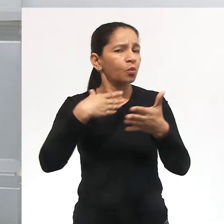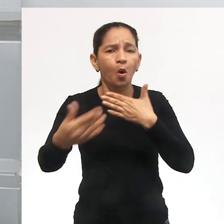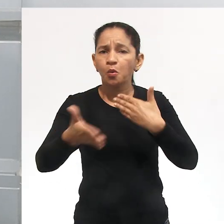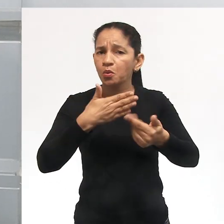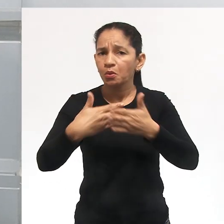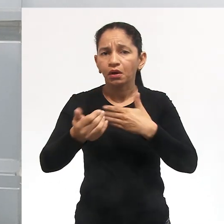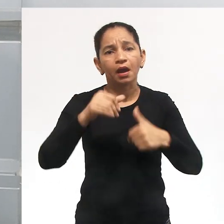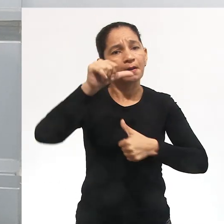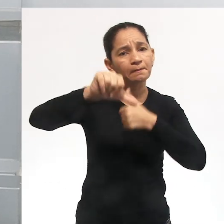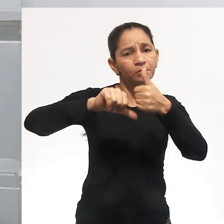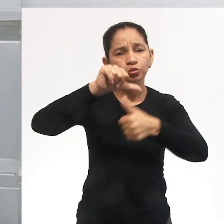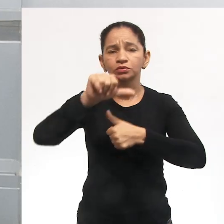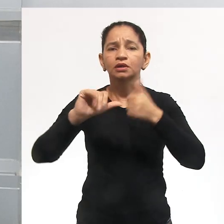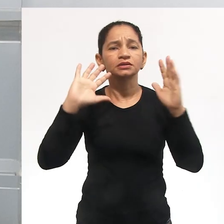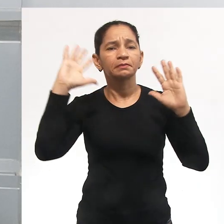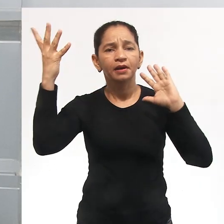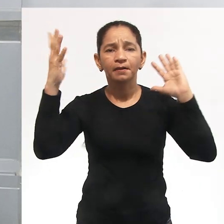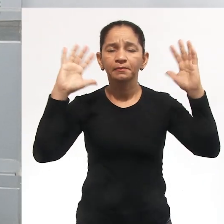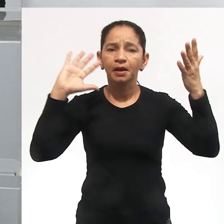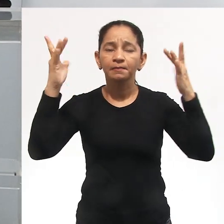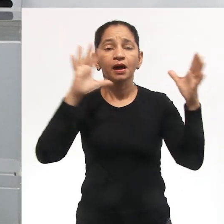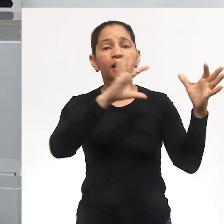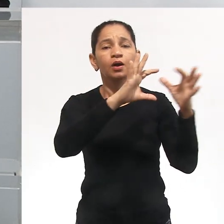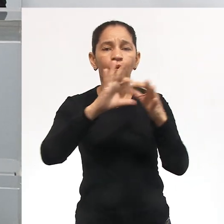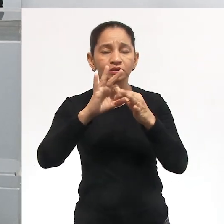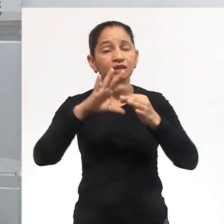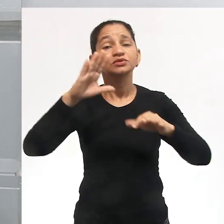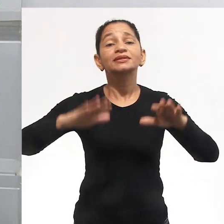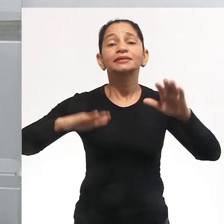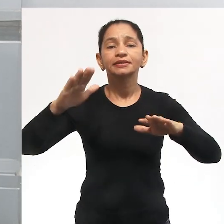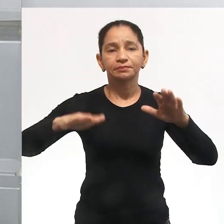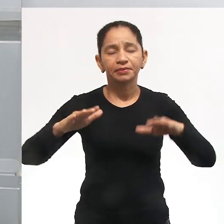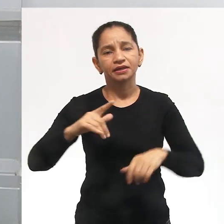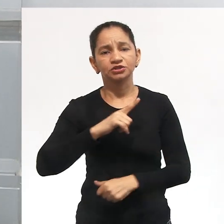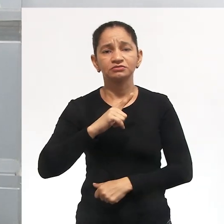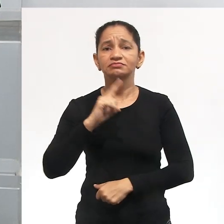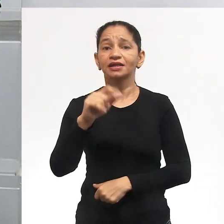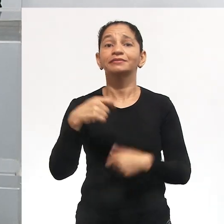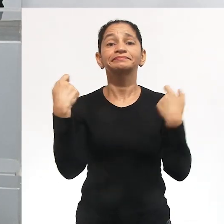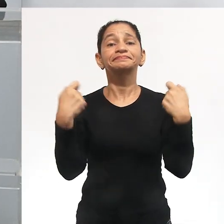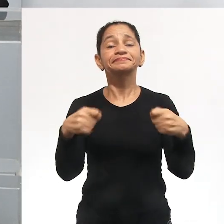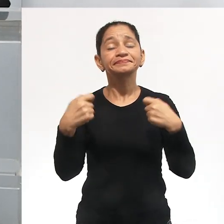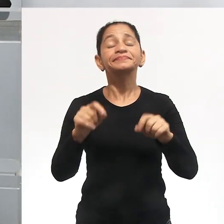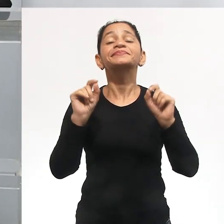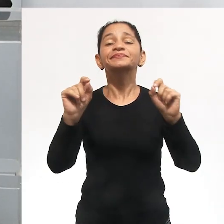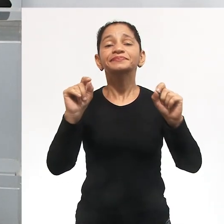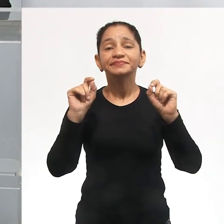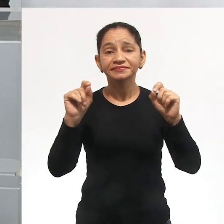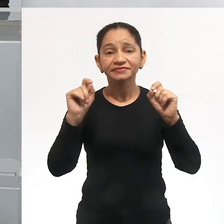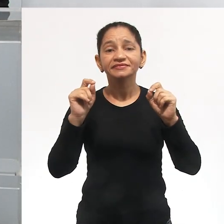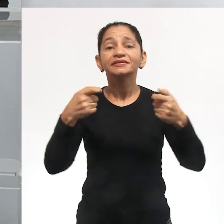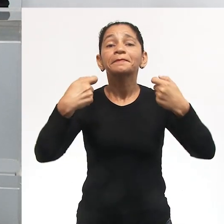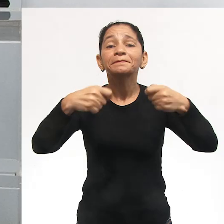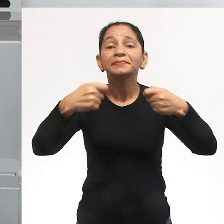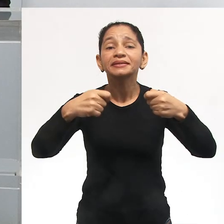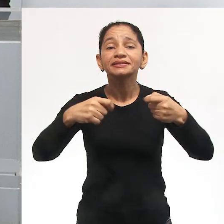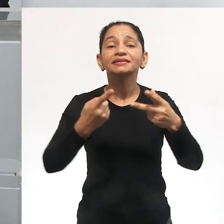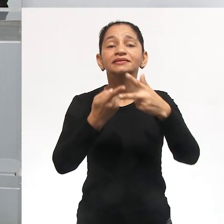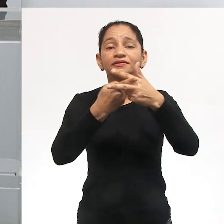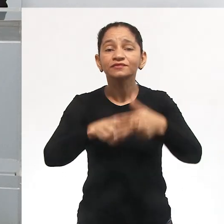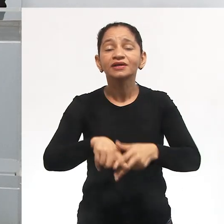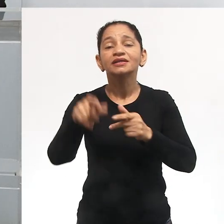ali, a mudança de qualquer variável do contexto, existe a necessidade de